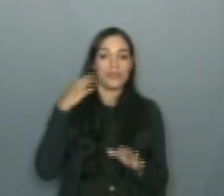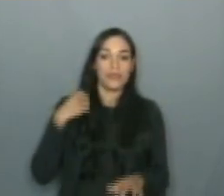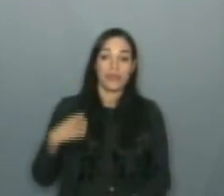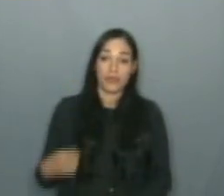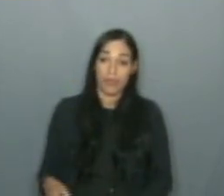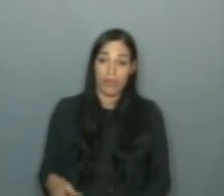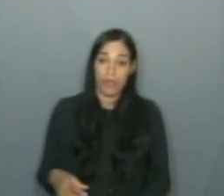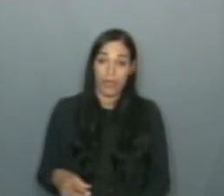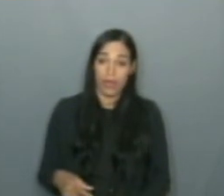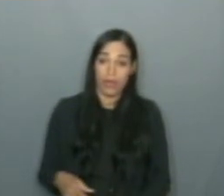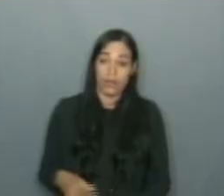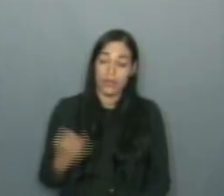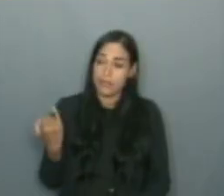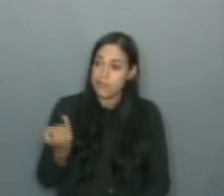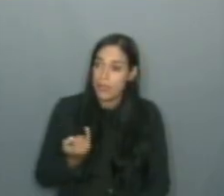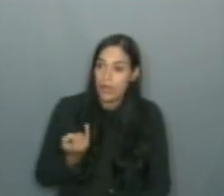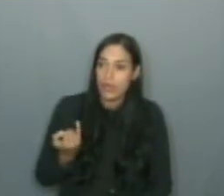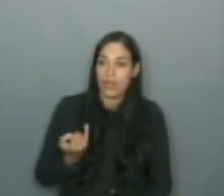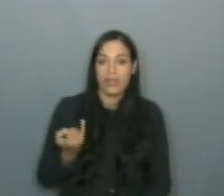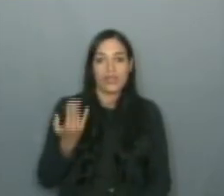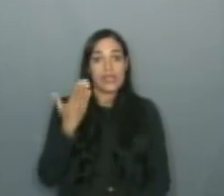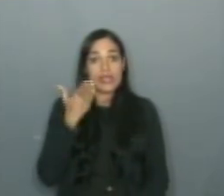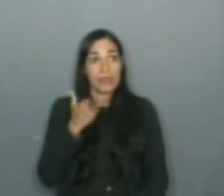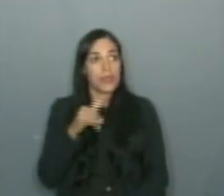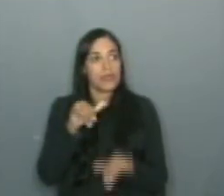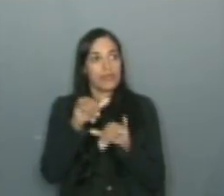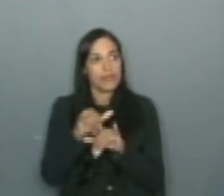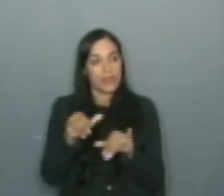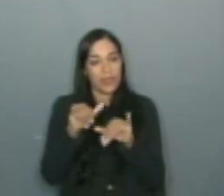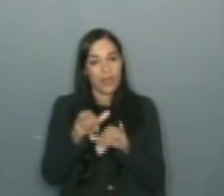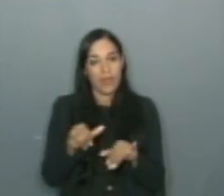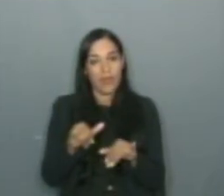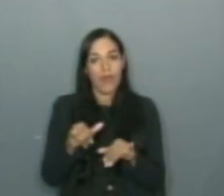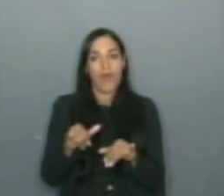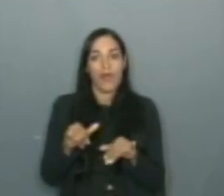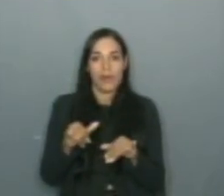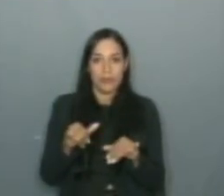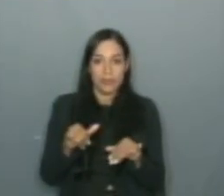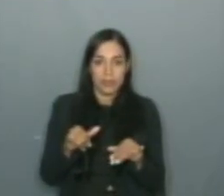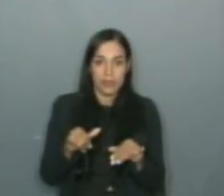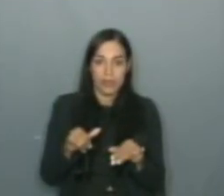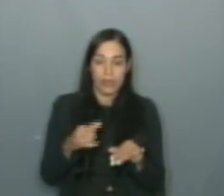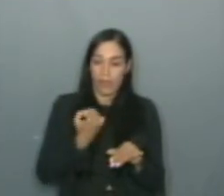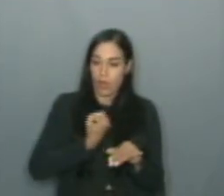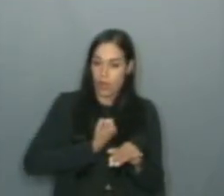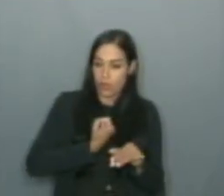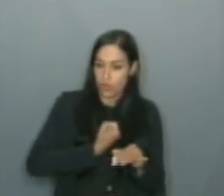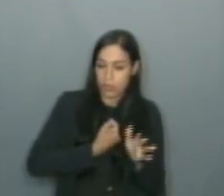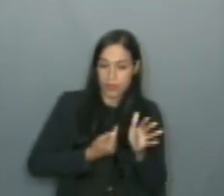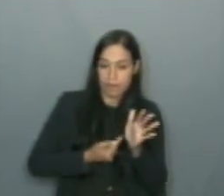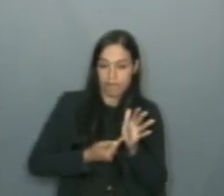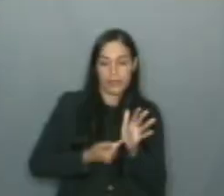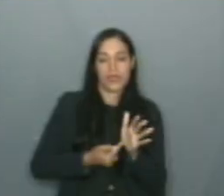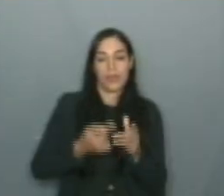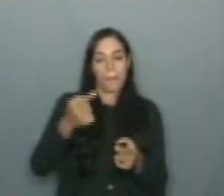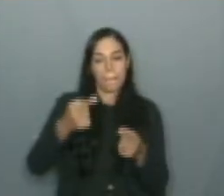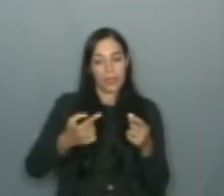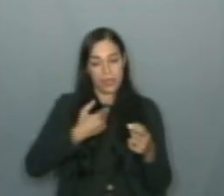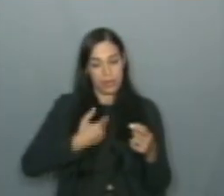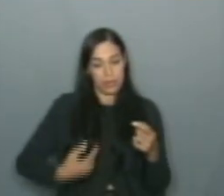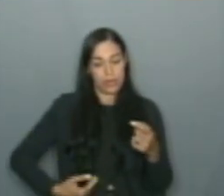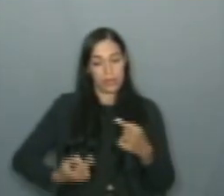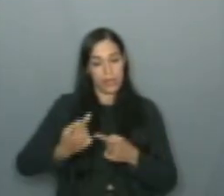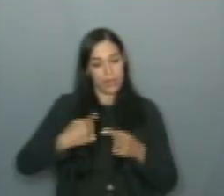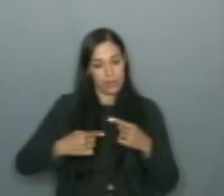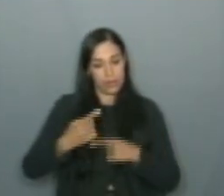importante entrar nos números, embora faça um registro que os números conduzem política pública para transformar